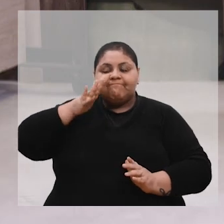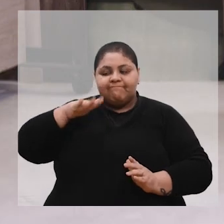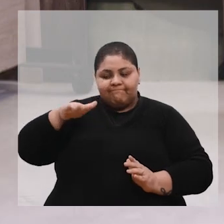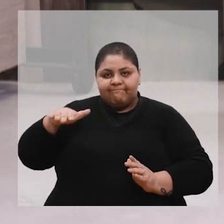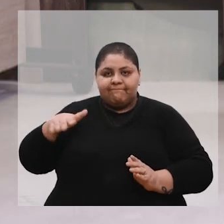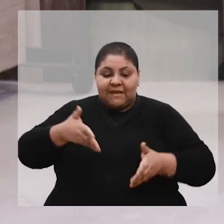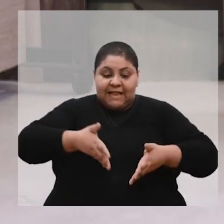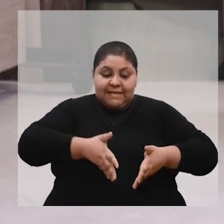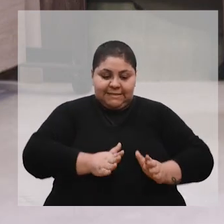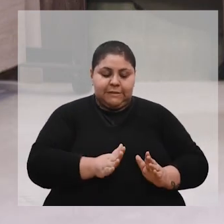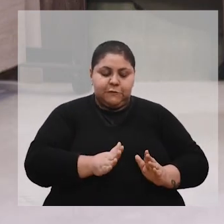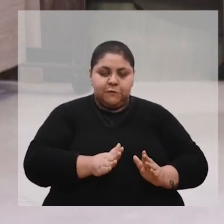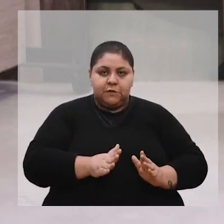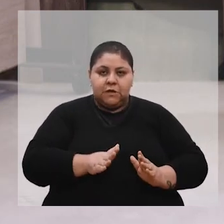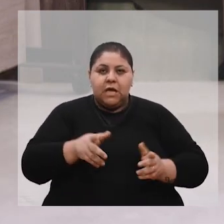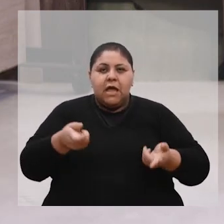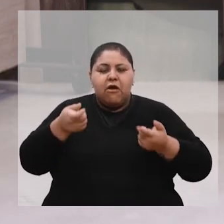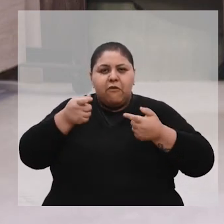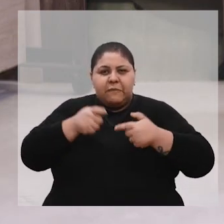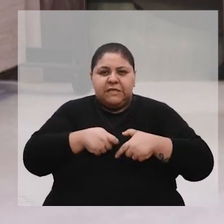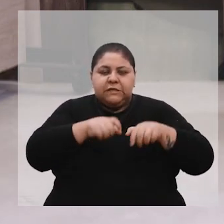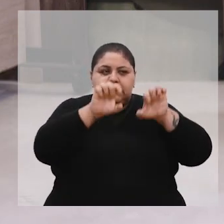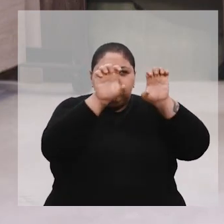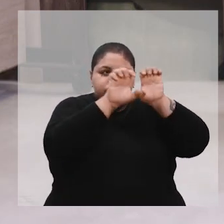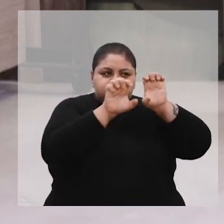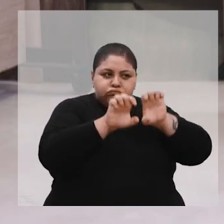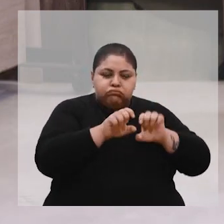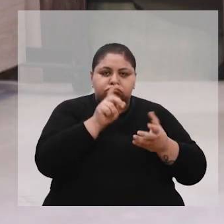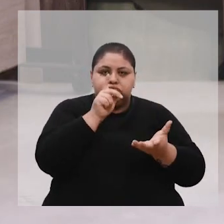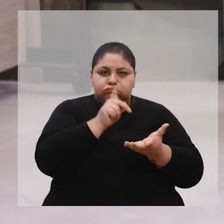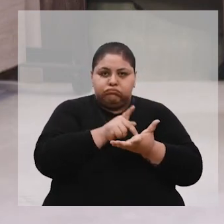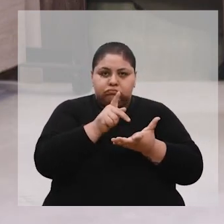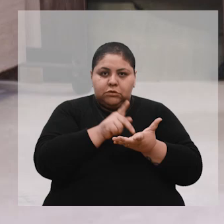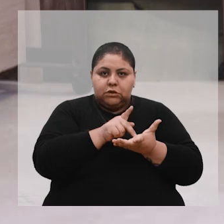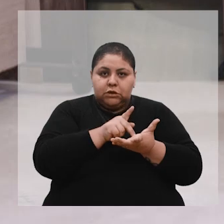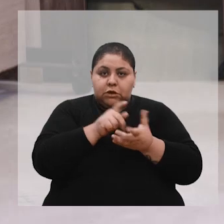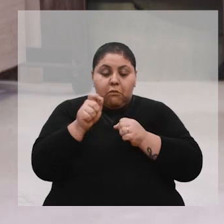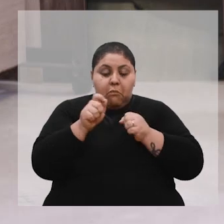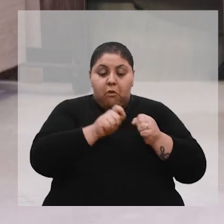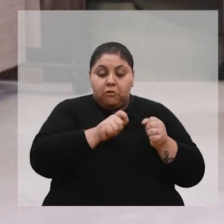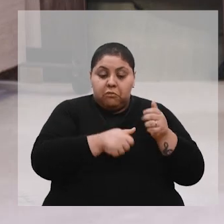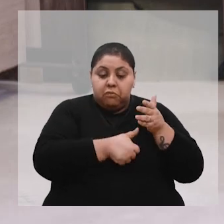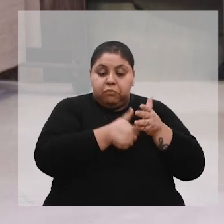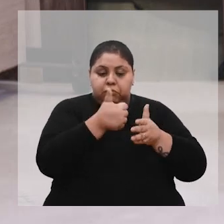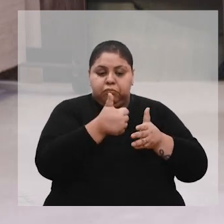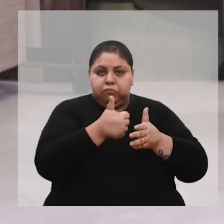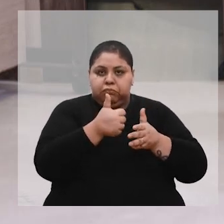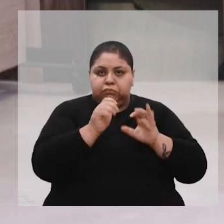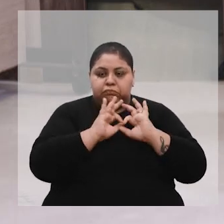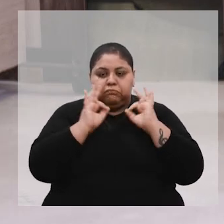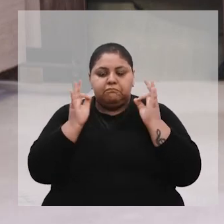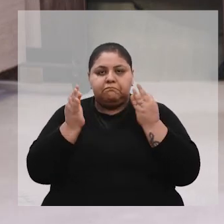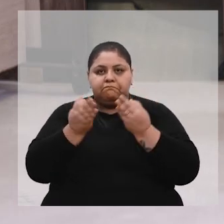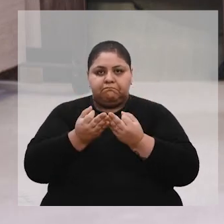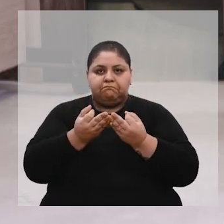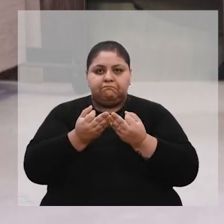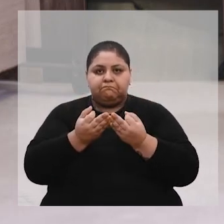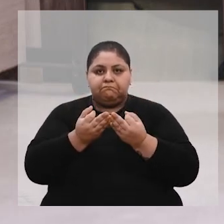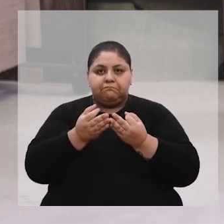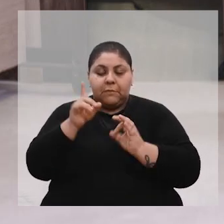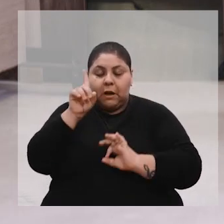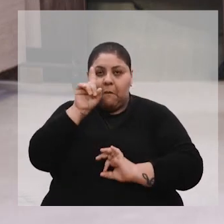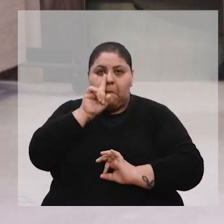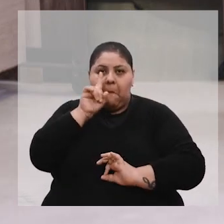que estarão nascendo, e é preciso ter uma estrutura de fato que possa possibilitar a estas famílias,